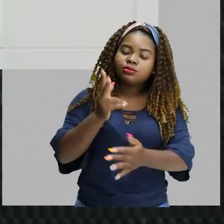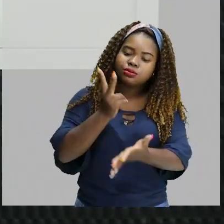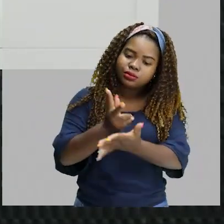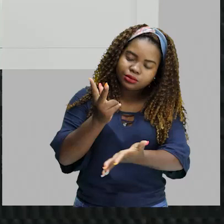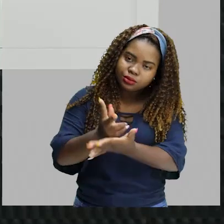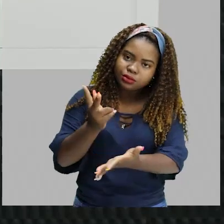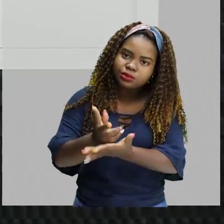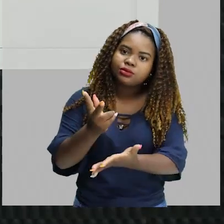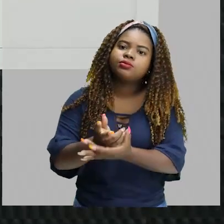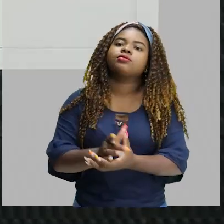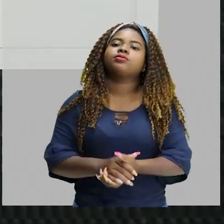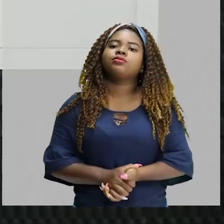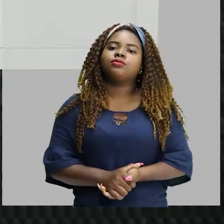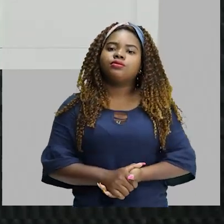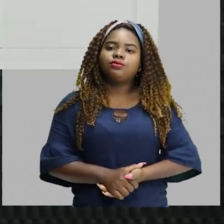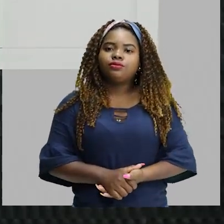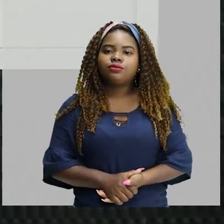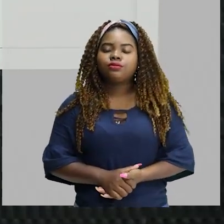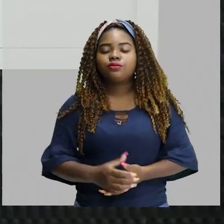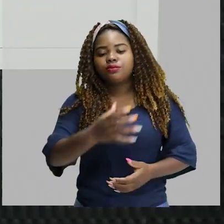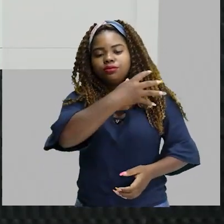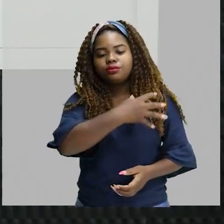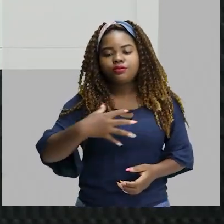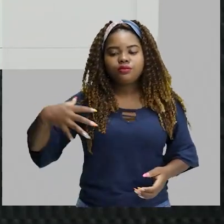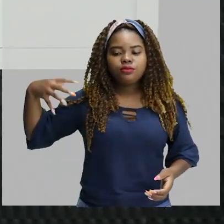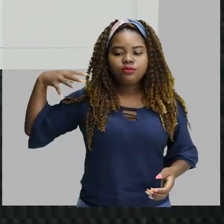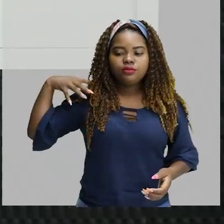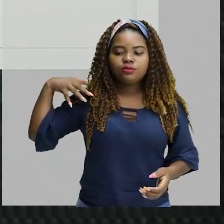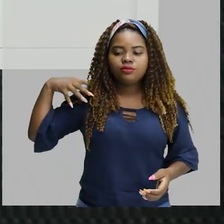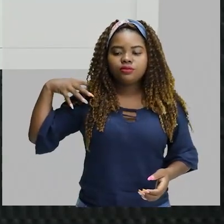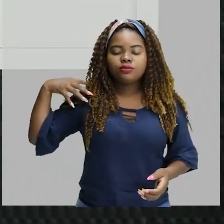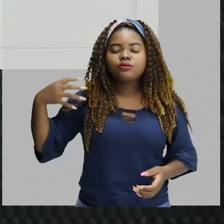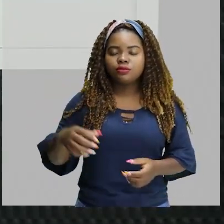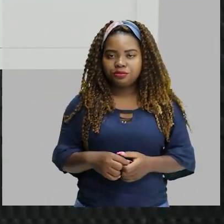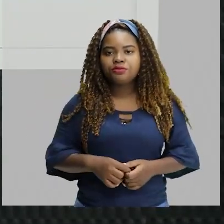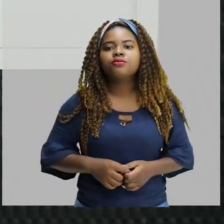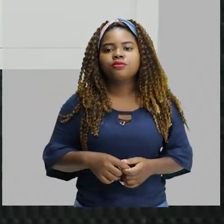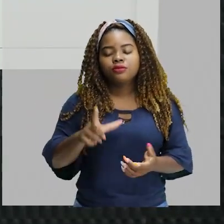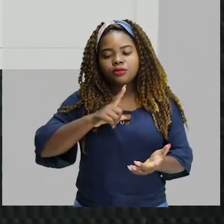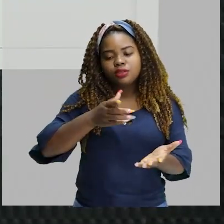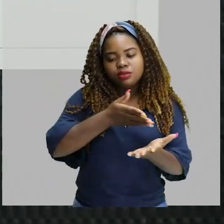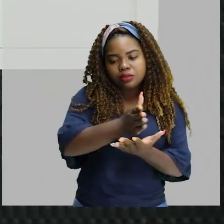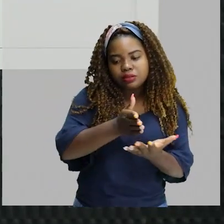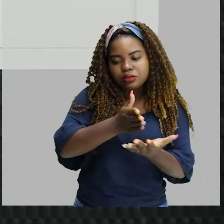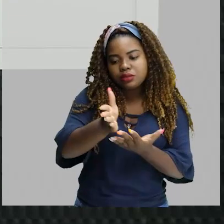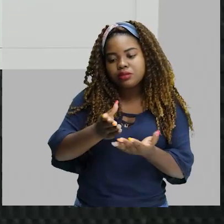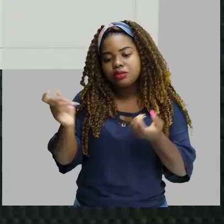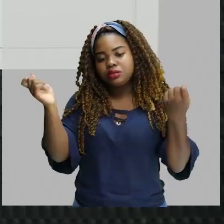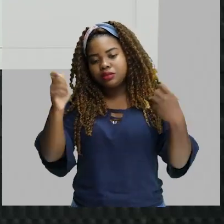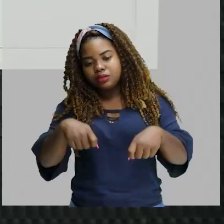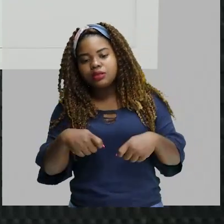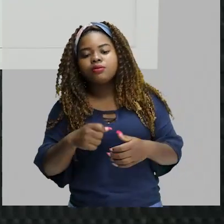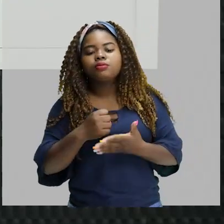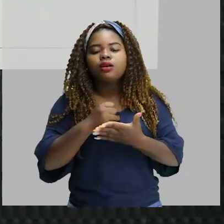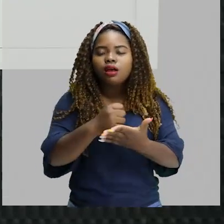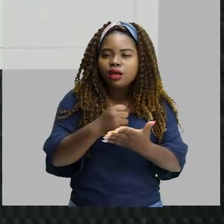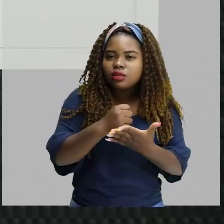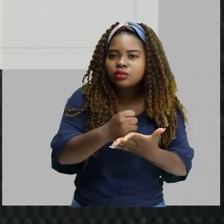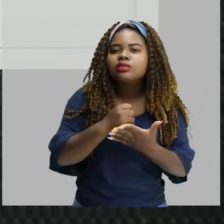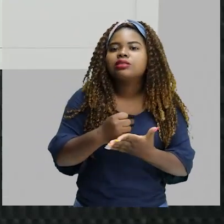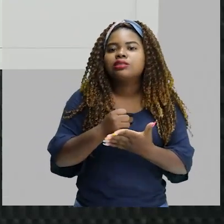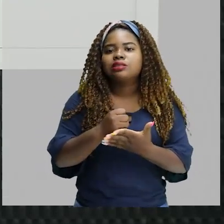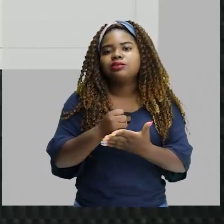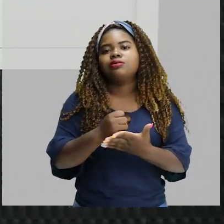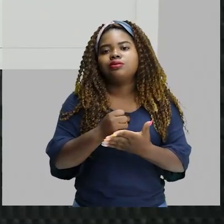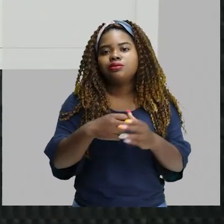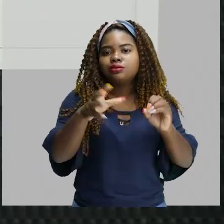constante. Então, Aristóteles estabelece para a gente estes caminhos que podem muito bem guiar o nosso